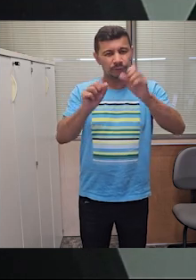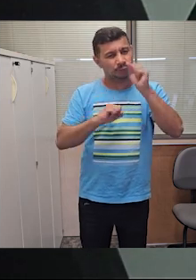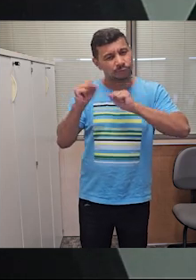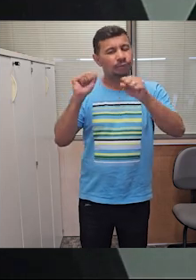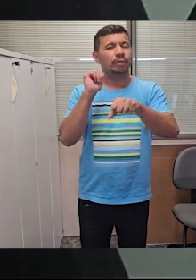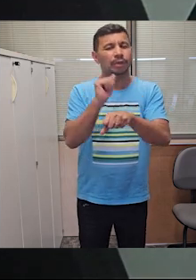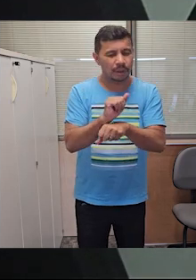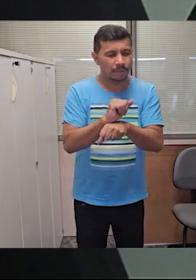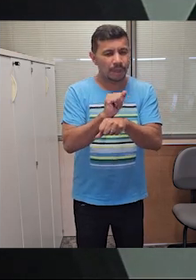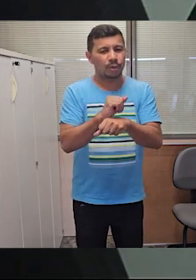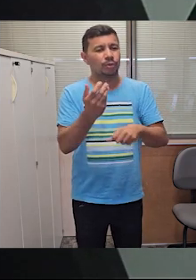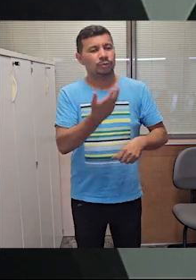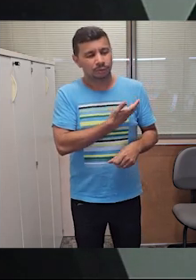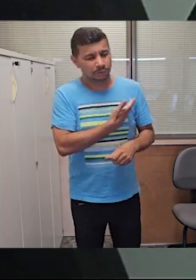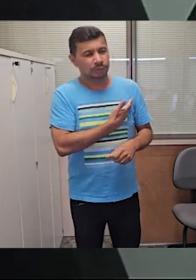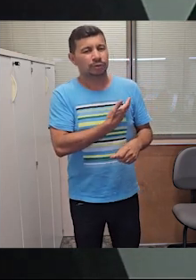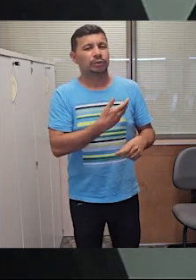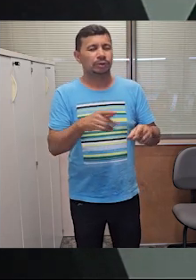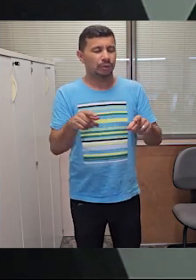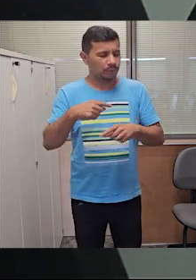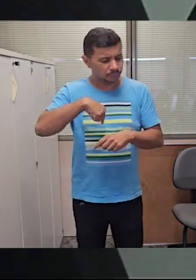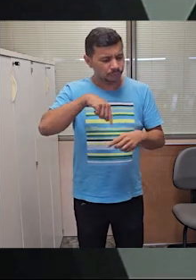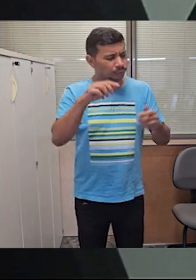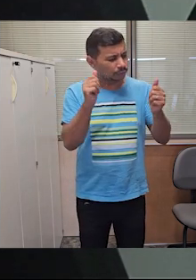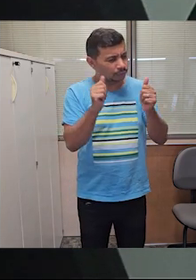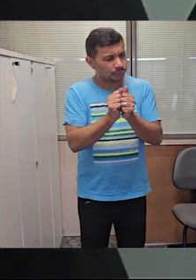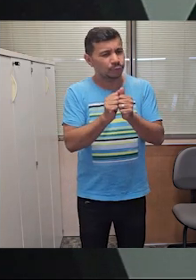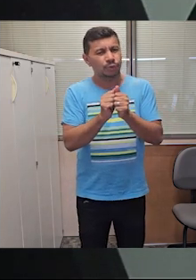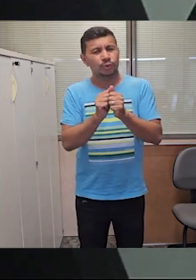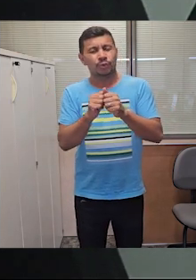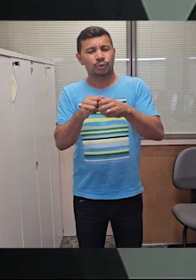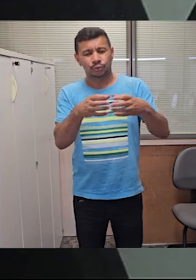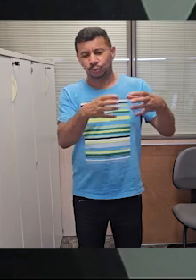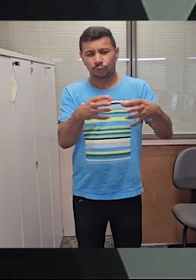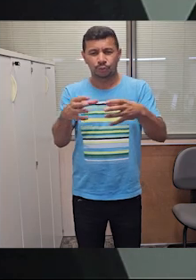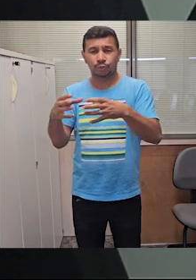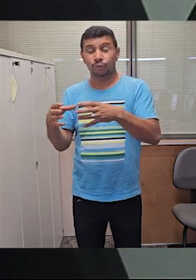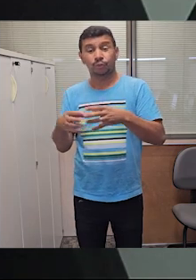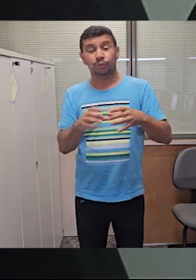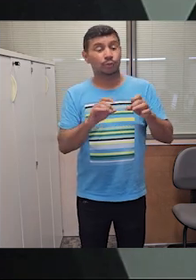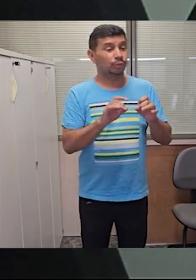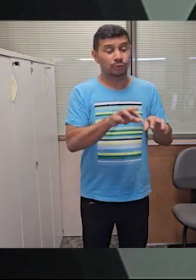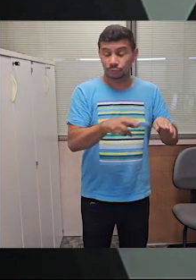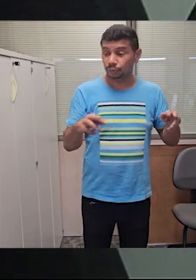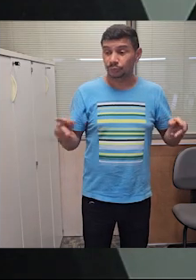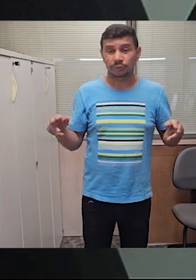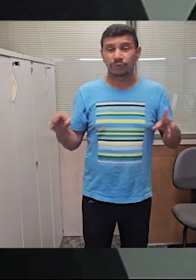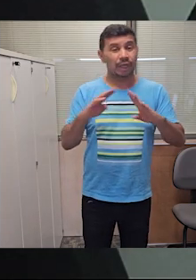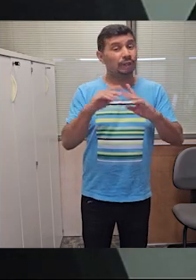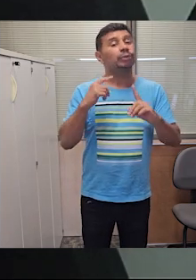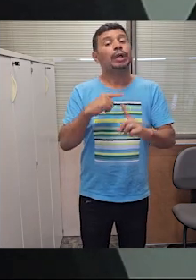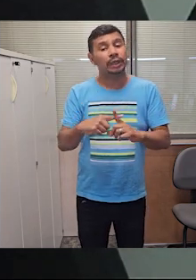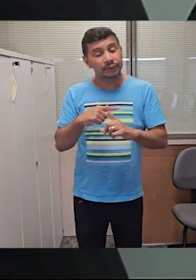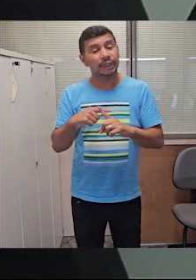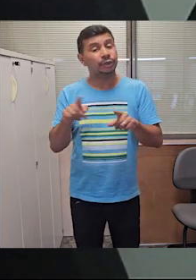parou e os companheiros saíram para reunião em várias igrejas. Foram vários grupos que se